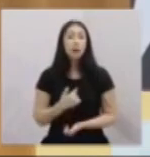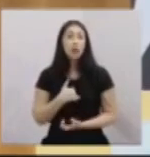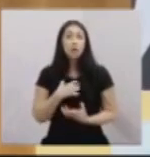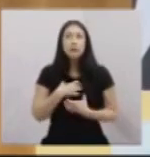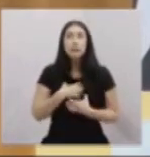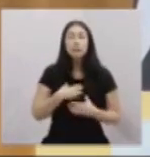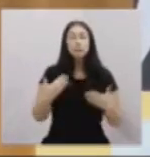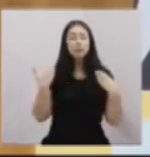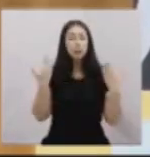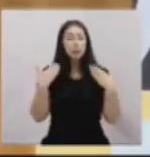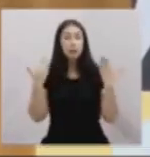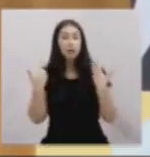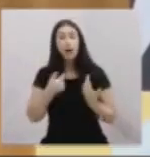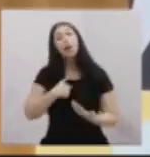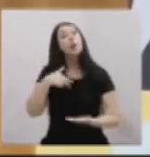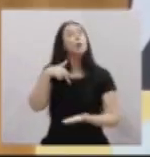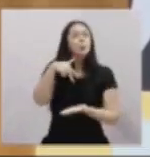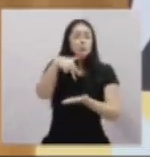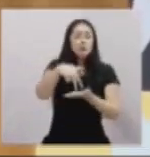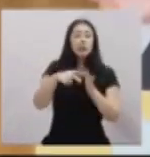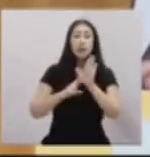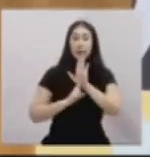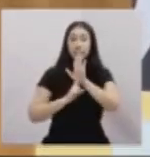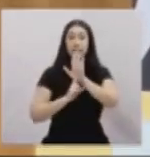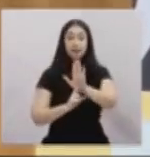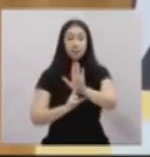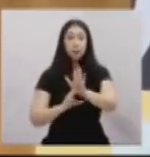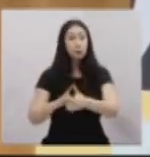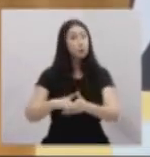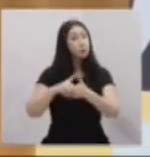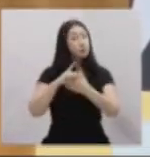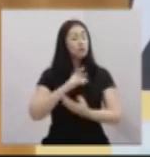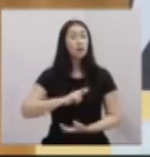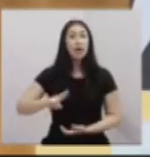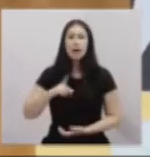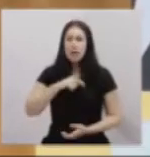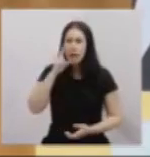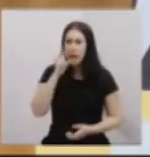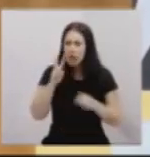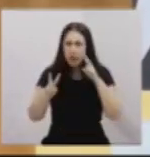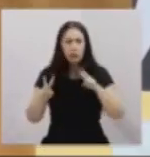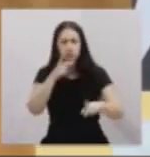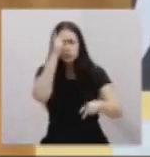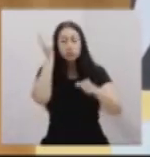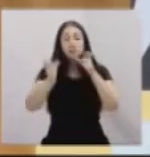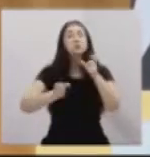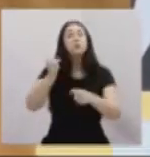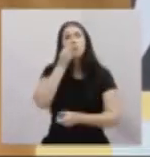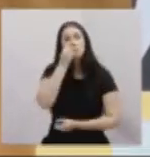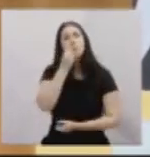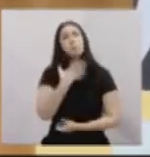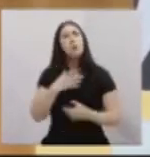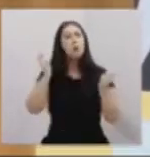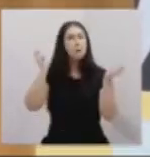alegria estar aqui à frente representando tantos líderes religiosos, né? Tem tanta gente boa aqui, tanta gente muito